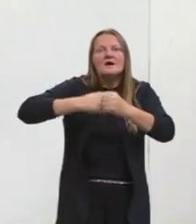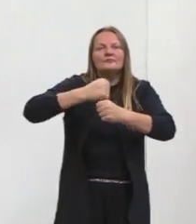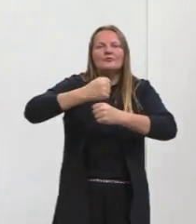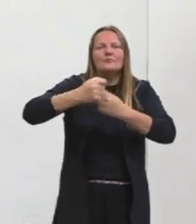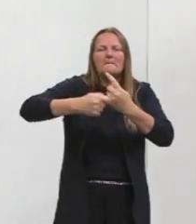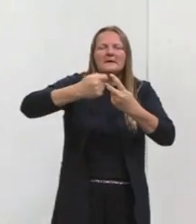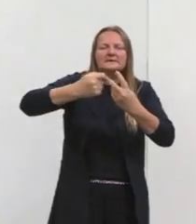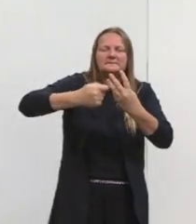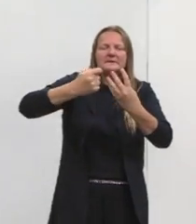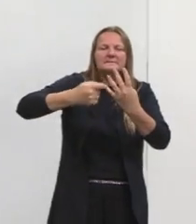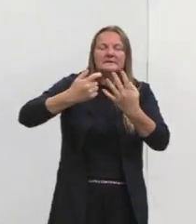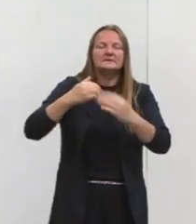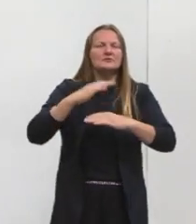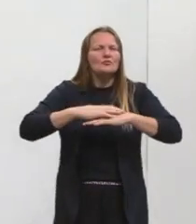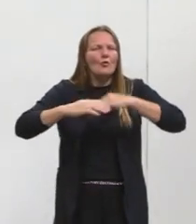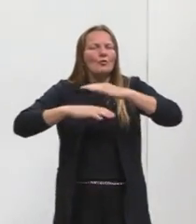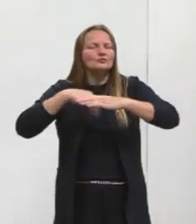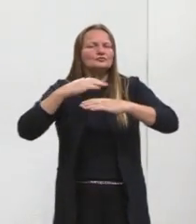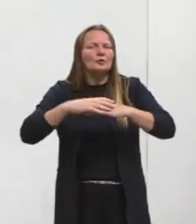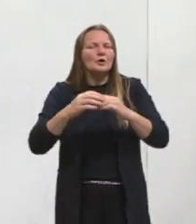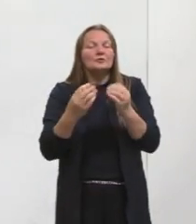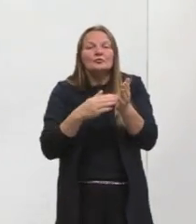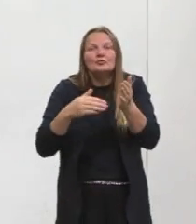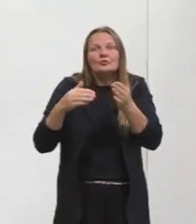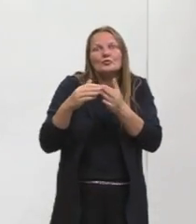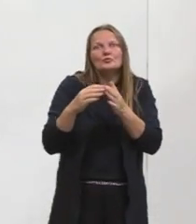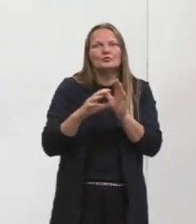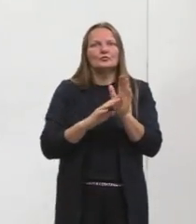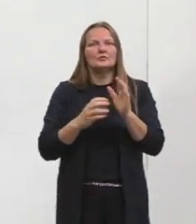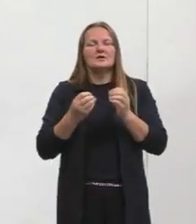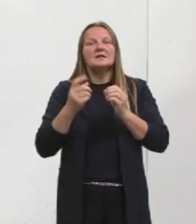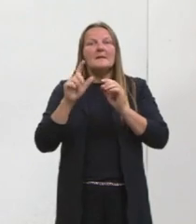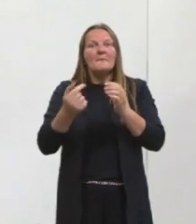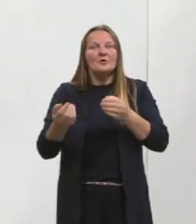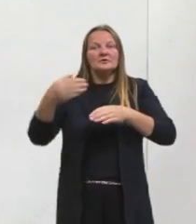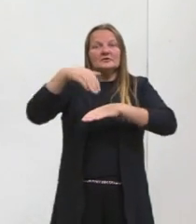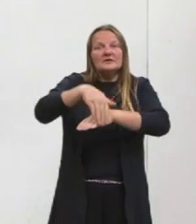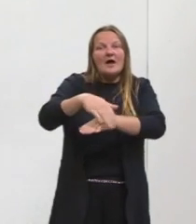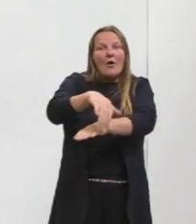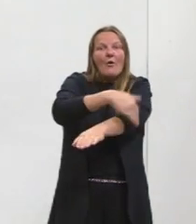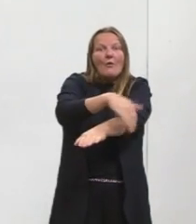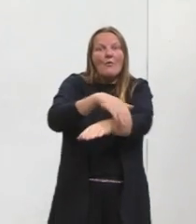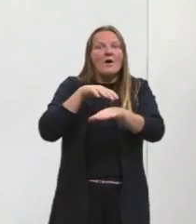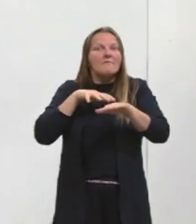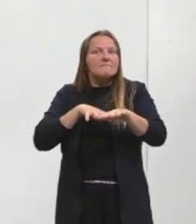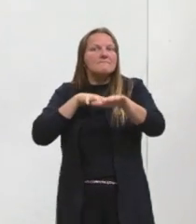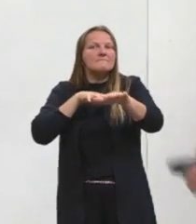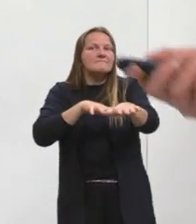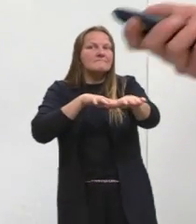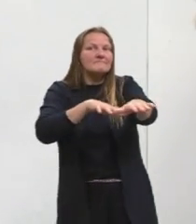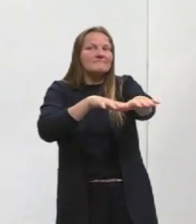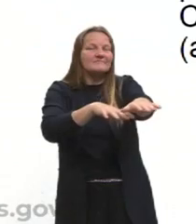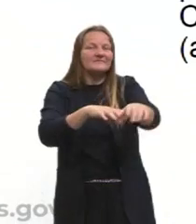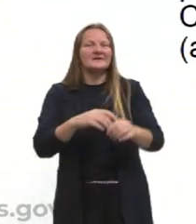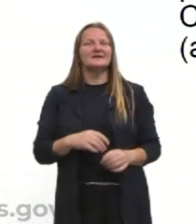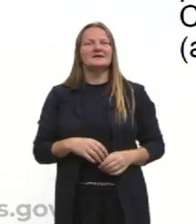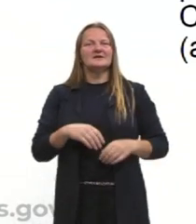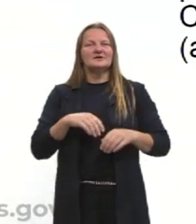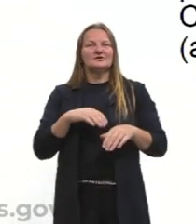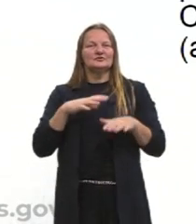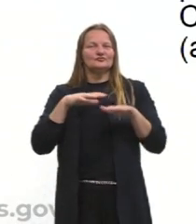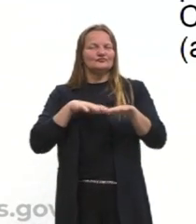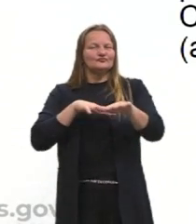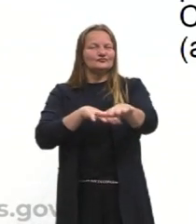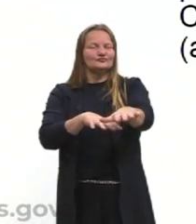uma comunidade que constrói um discurso e que coloca esse discurso na rua né em desfile